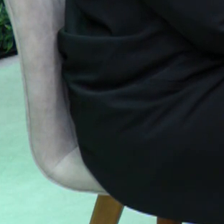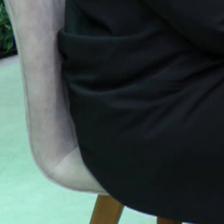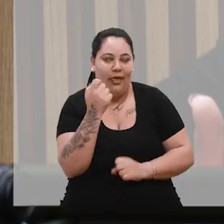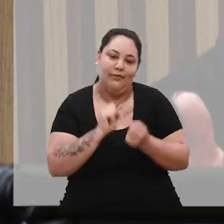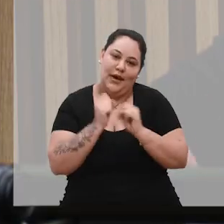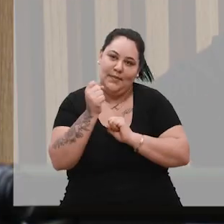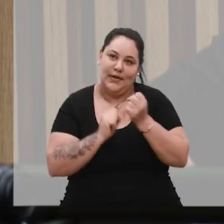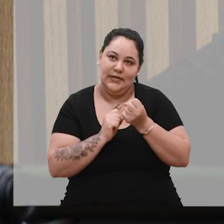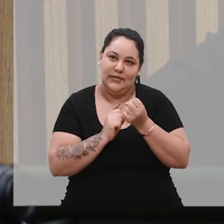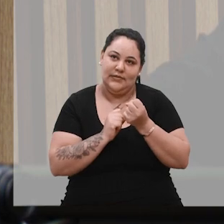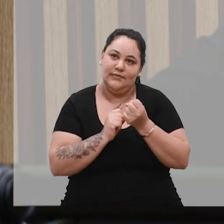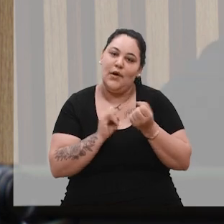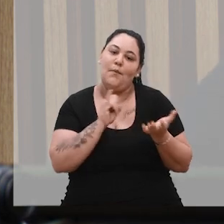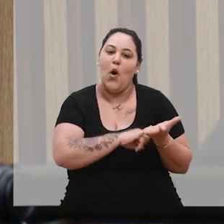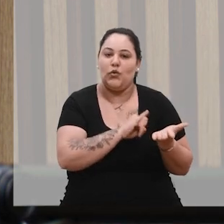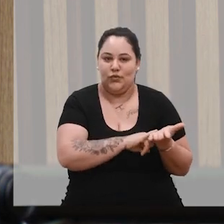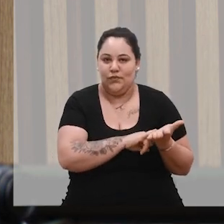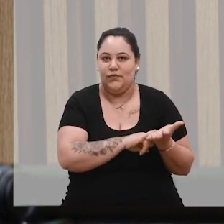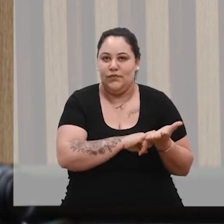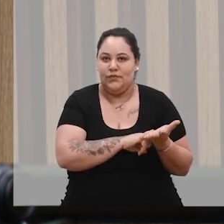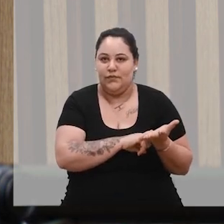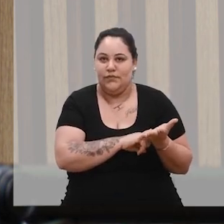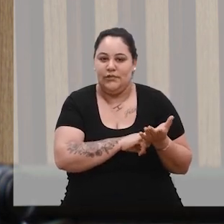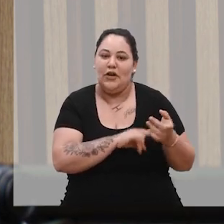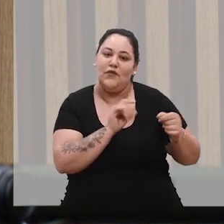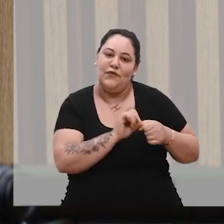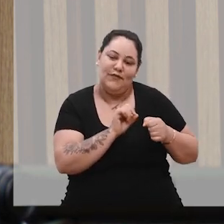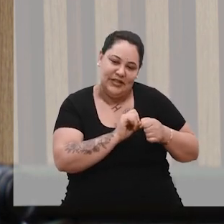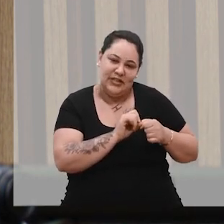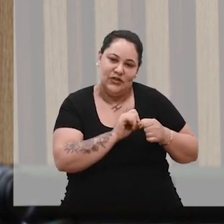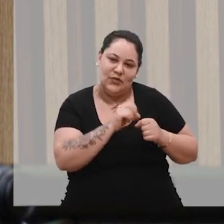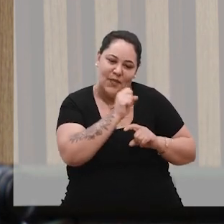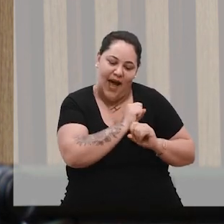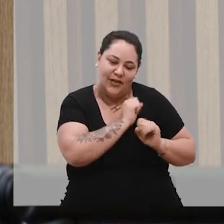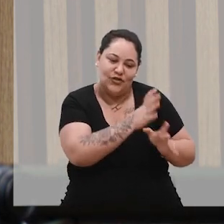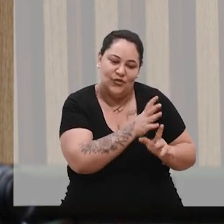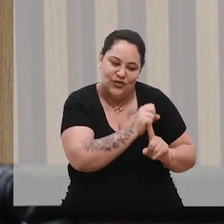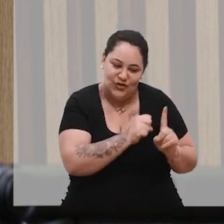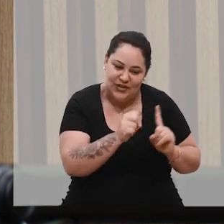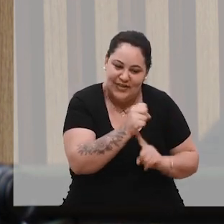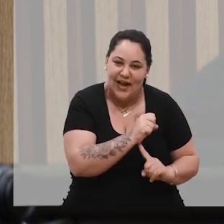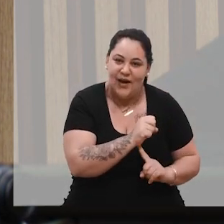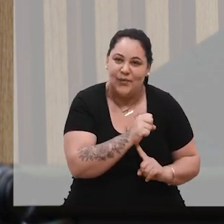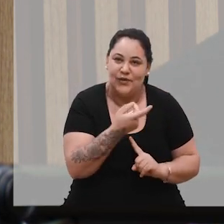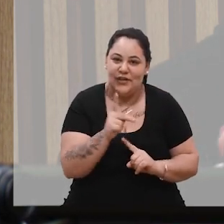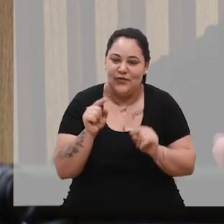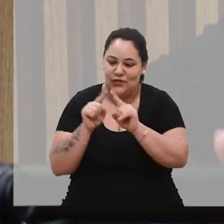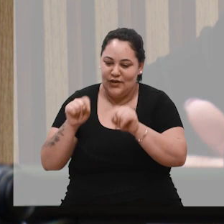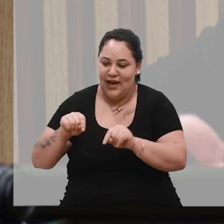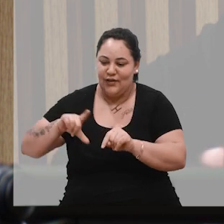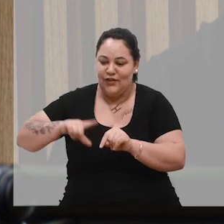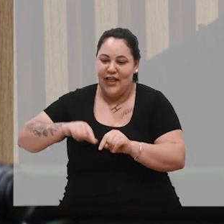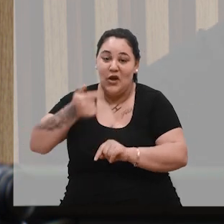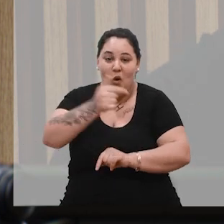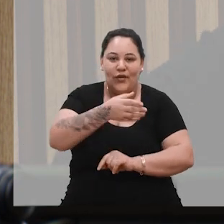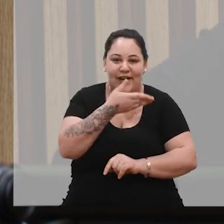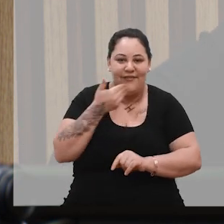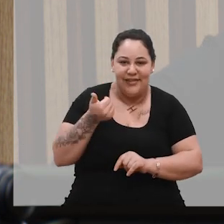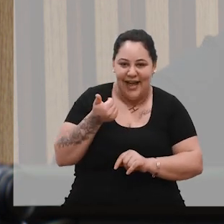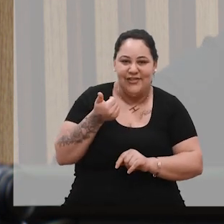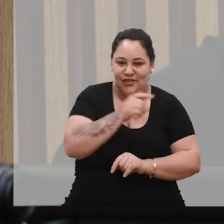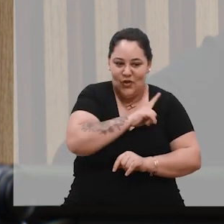né, são muitos impostos, então daqui a pouco tu fazendo uma ação social pro teu empregado, tu tem ali um outro benefício